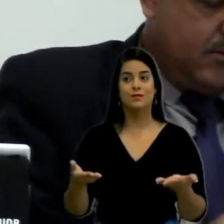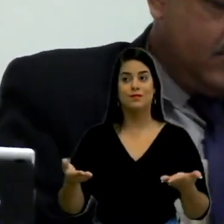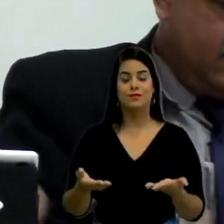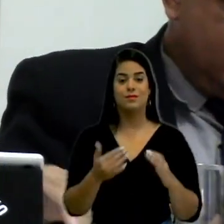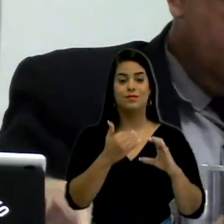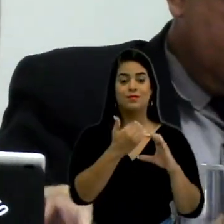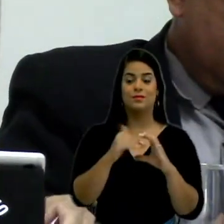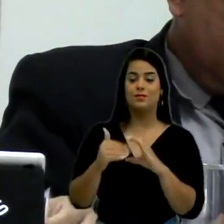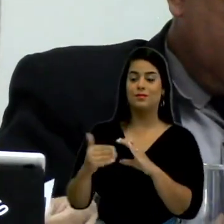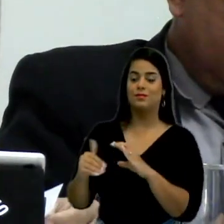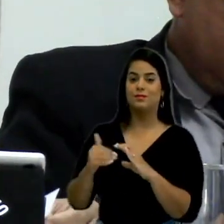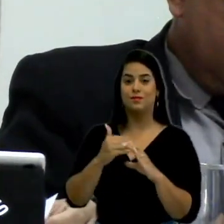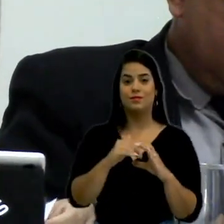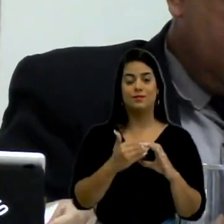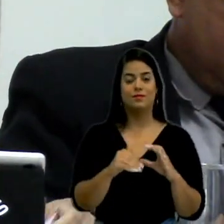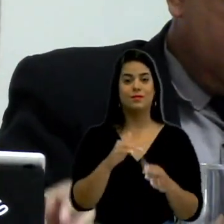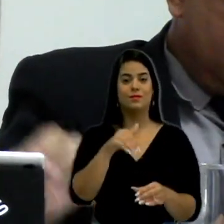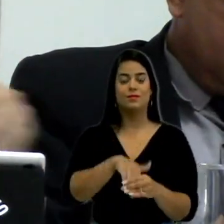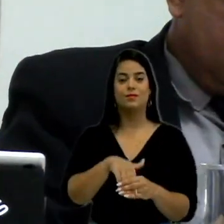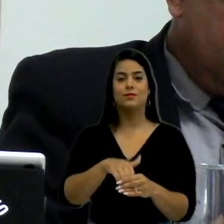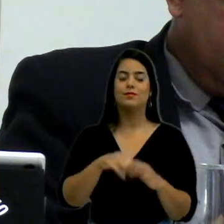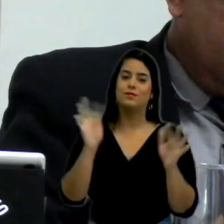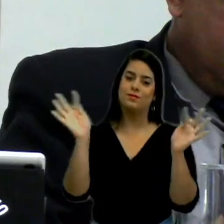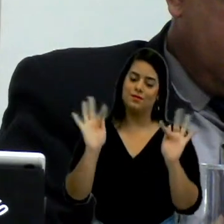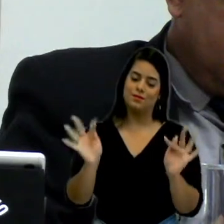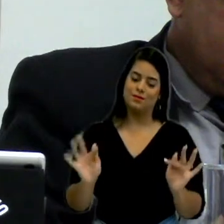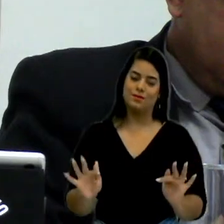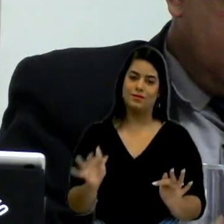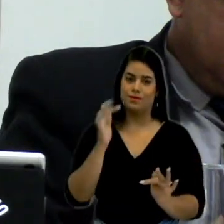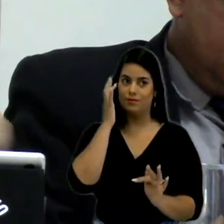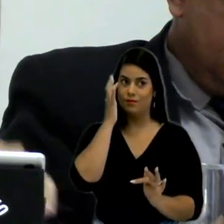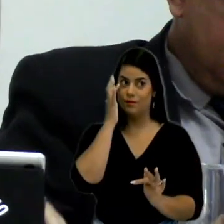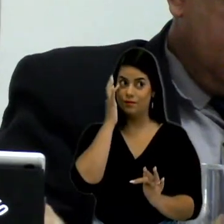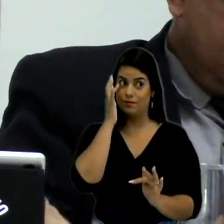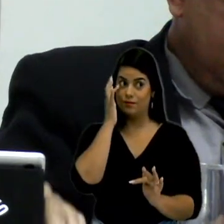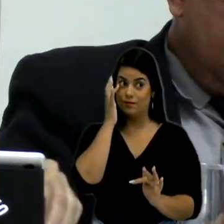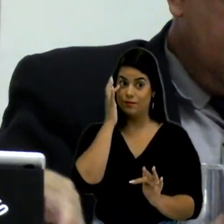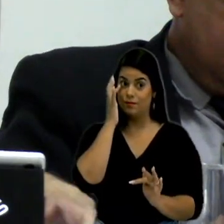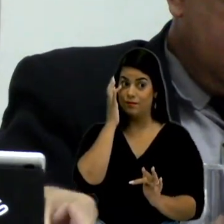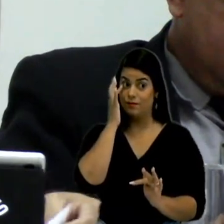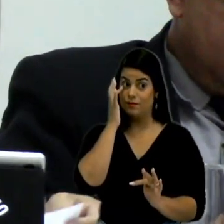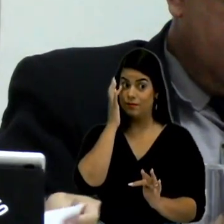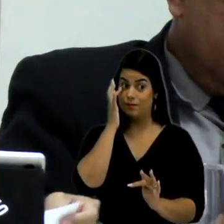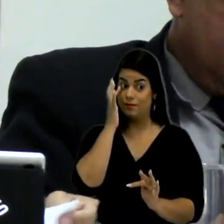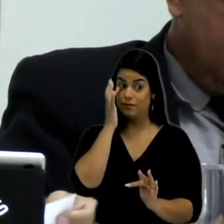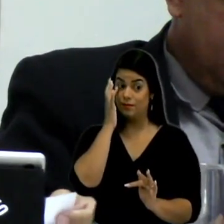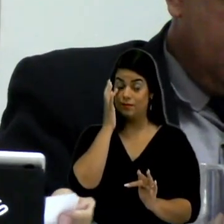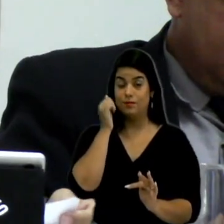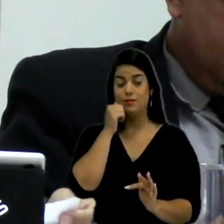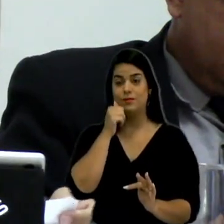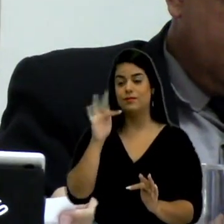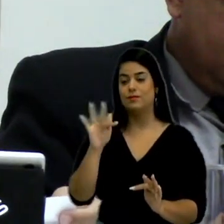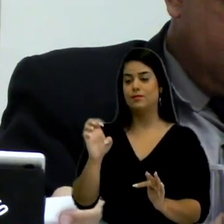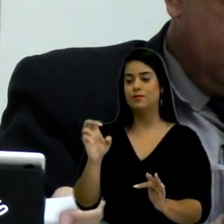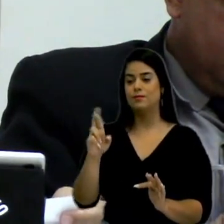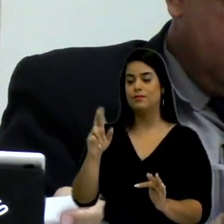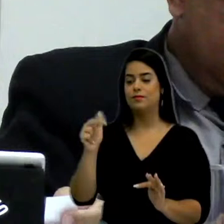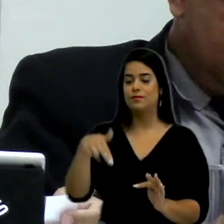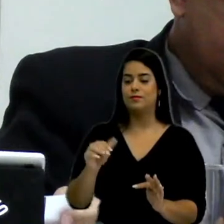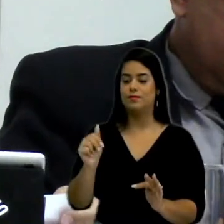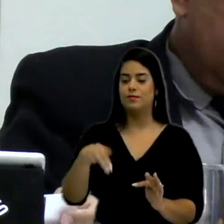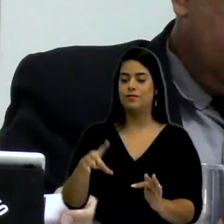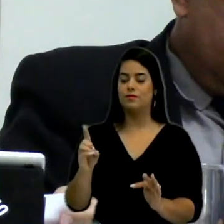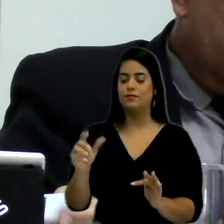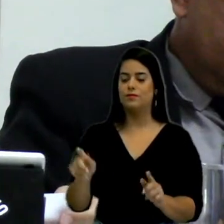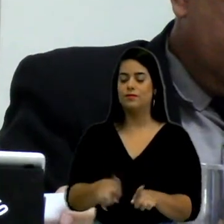encaminhar os votos de felicitação a Fernanda França, lá do sítio Açude Novo, Daniel Souza, também